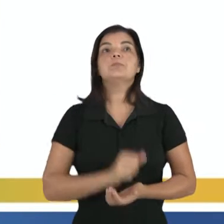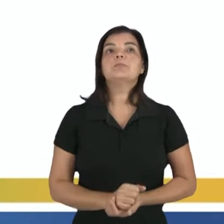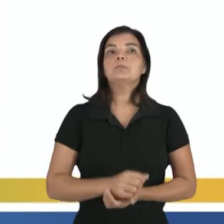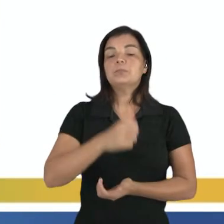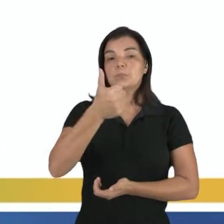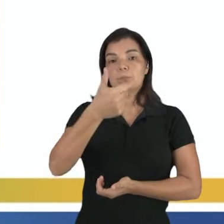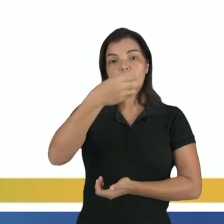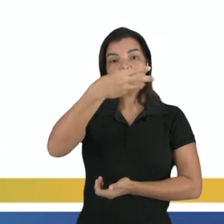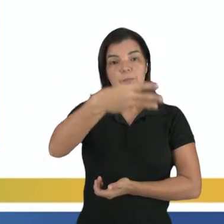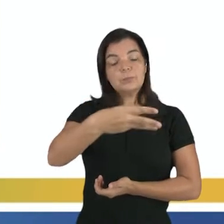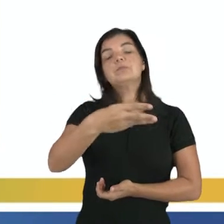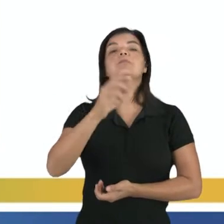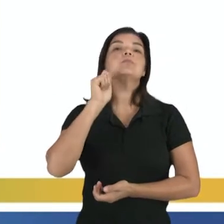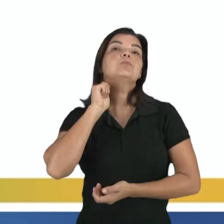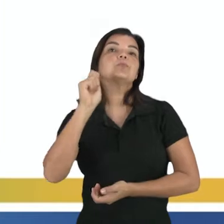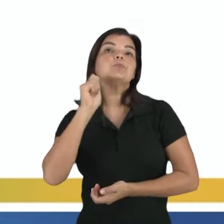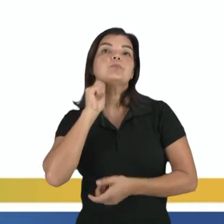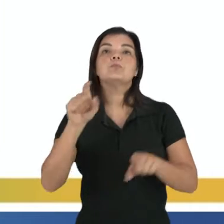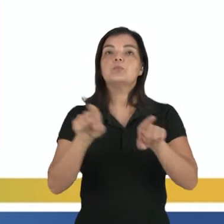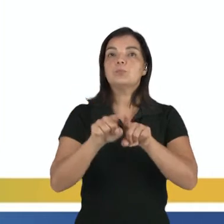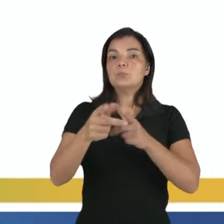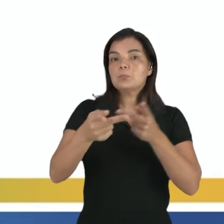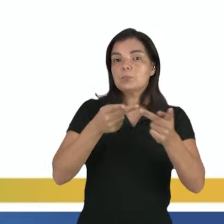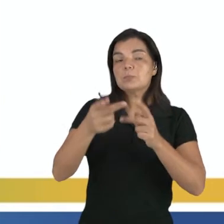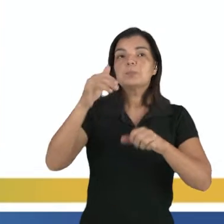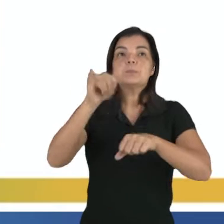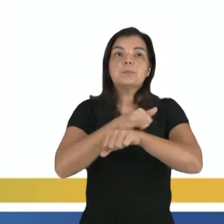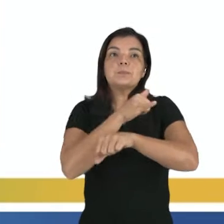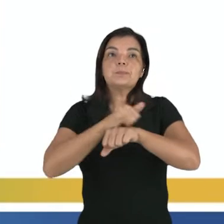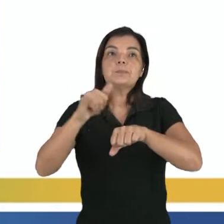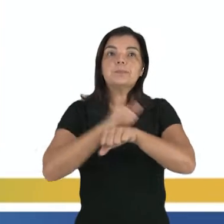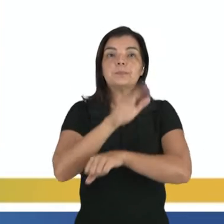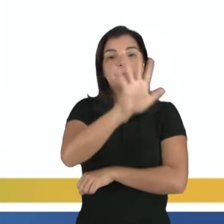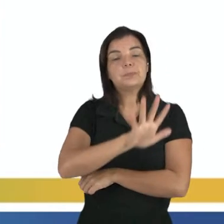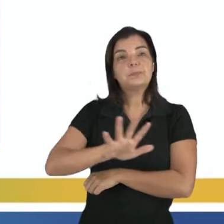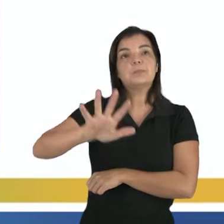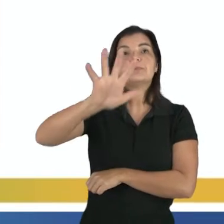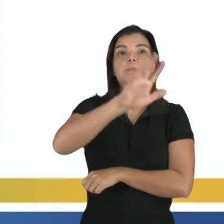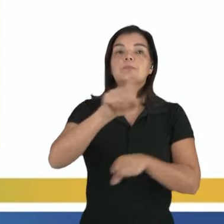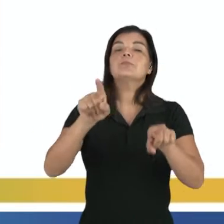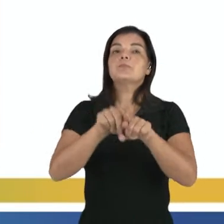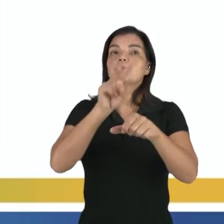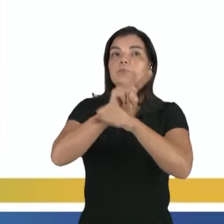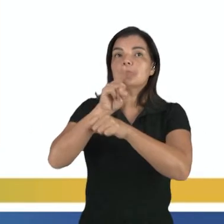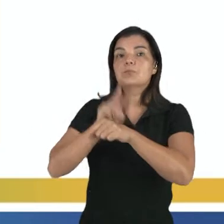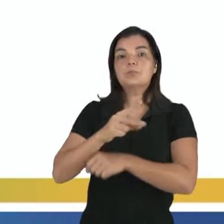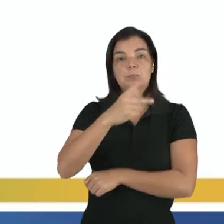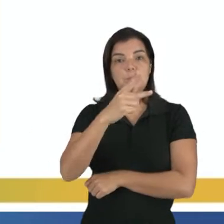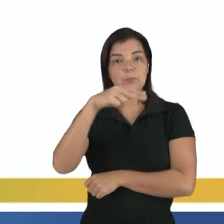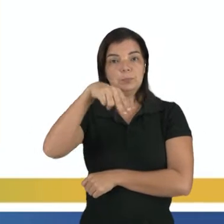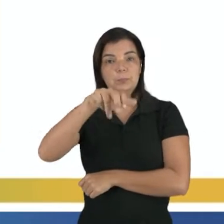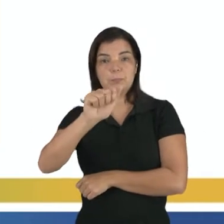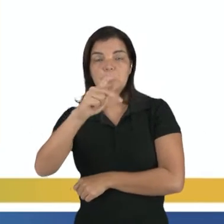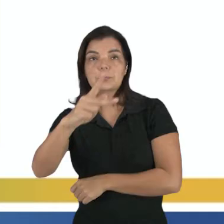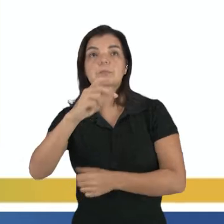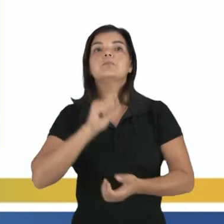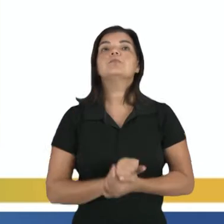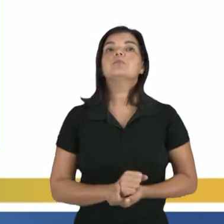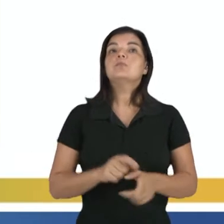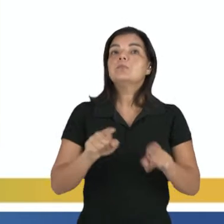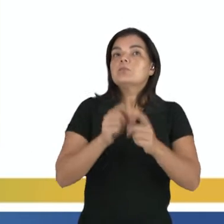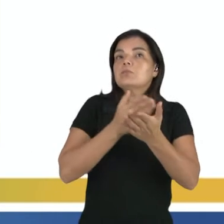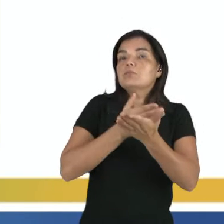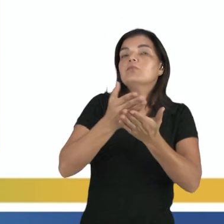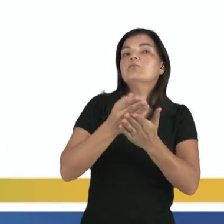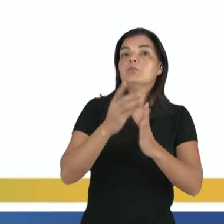abril, foi instituído o Plano Estratégico Nacional para as Áreas Protegidas, que é o PNAP, com